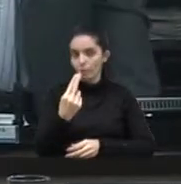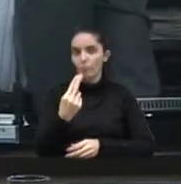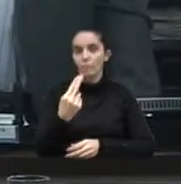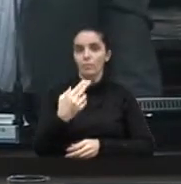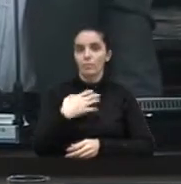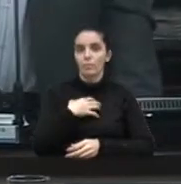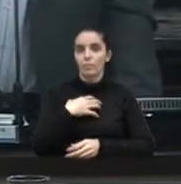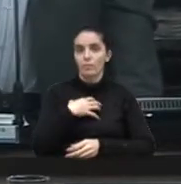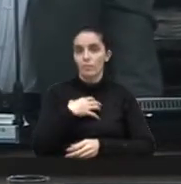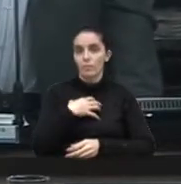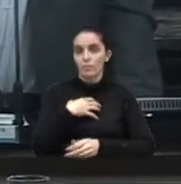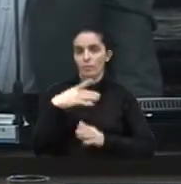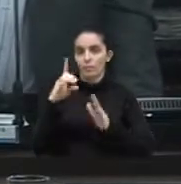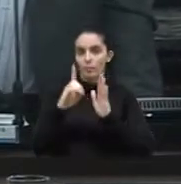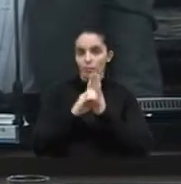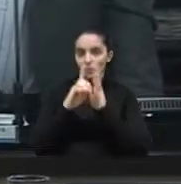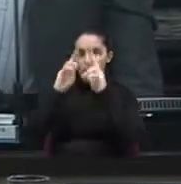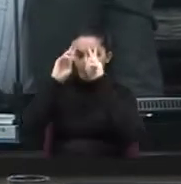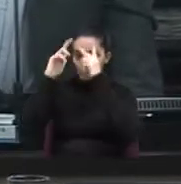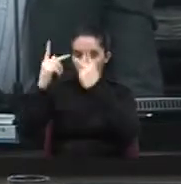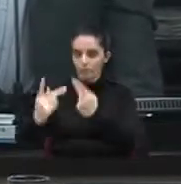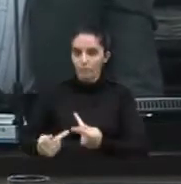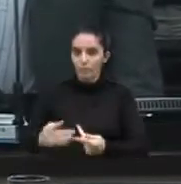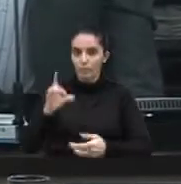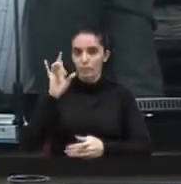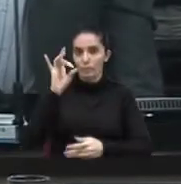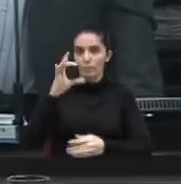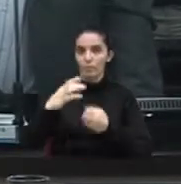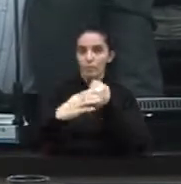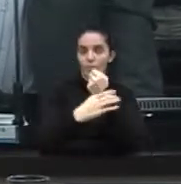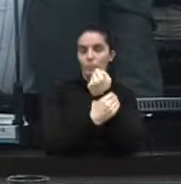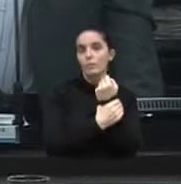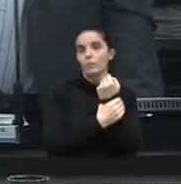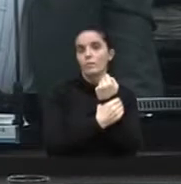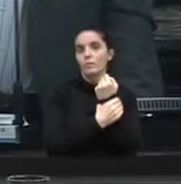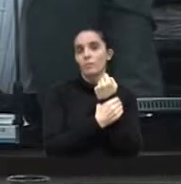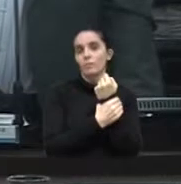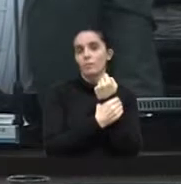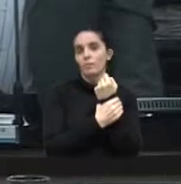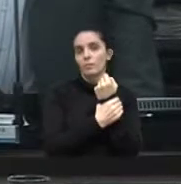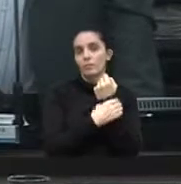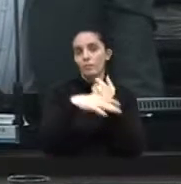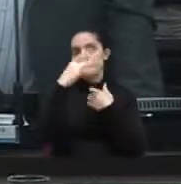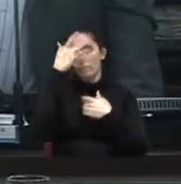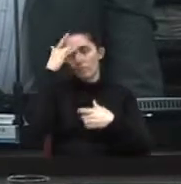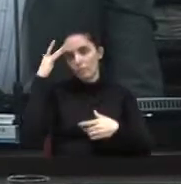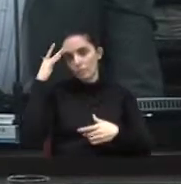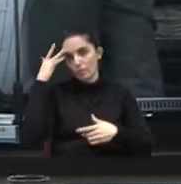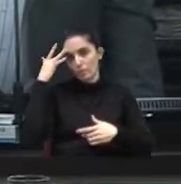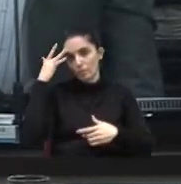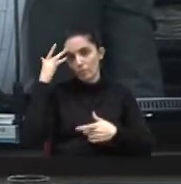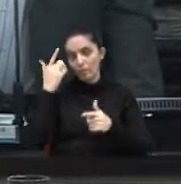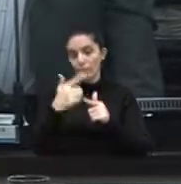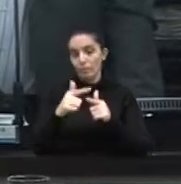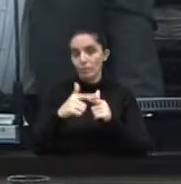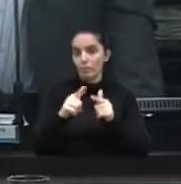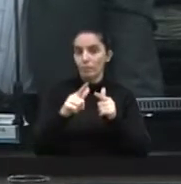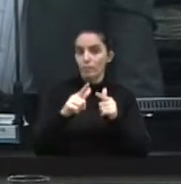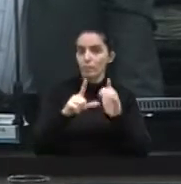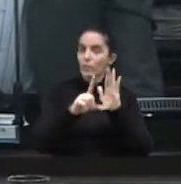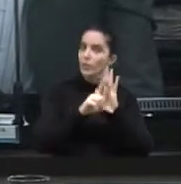direitos humanos só está buscando a garantia de direitos daqueles que estiveram em conflito com a lei. E concordo